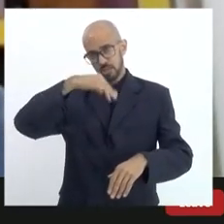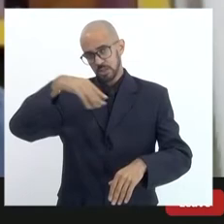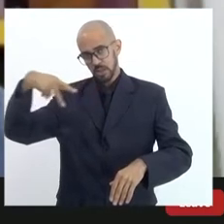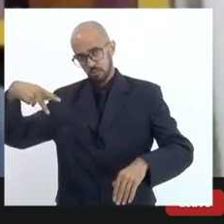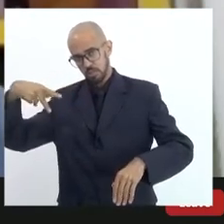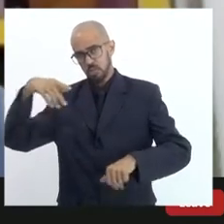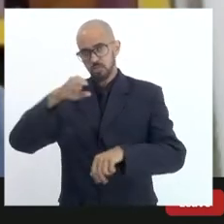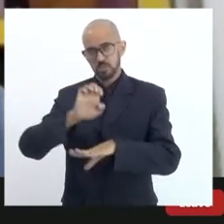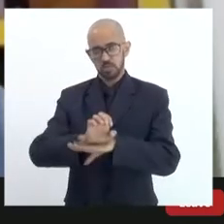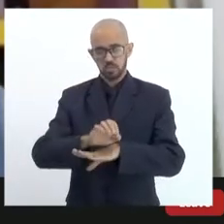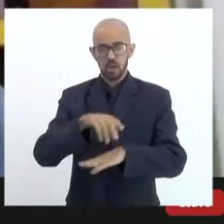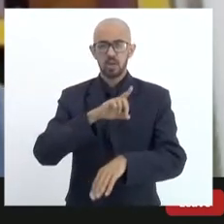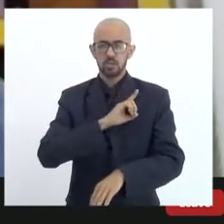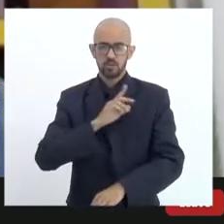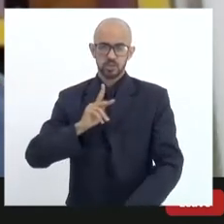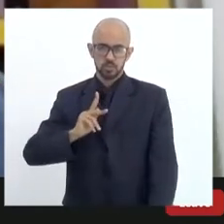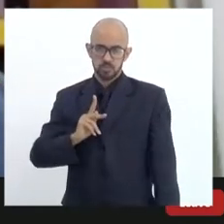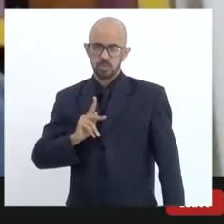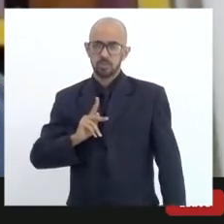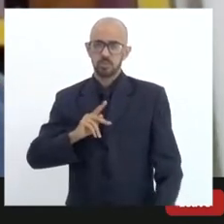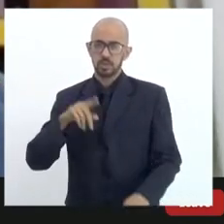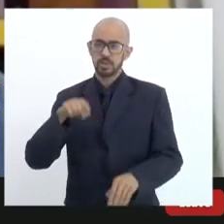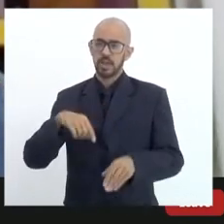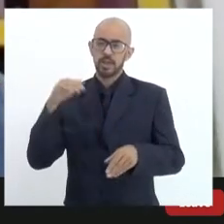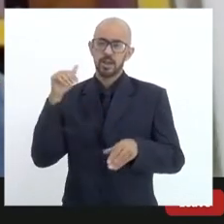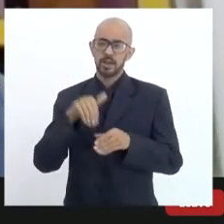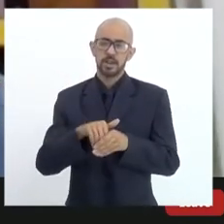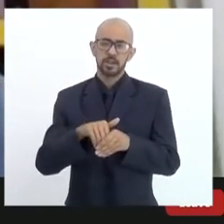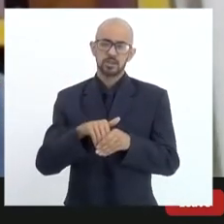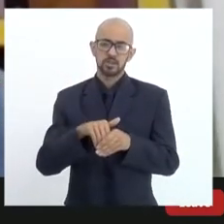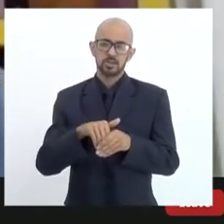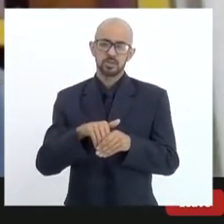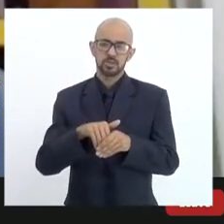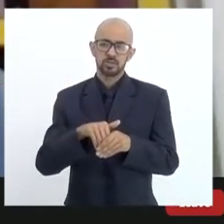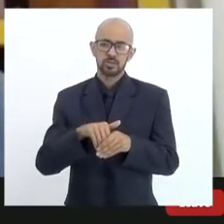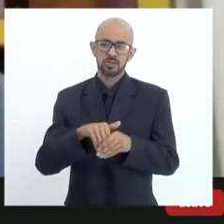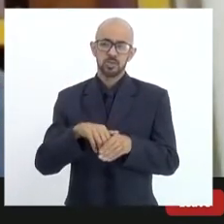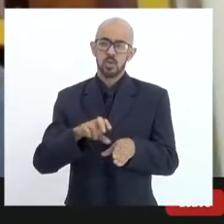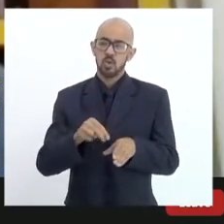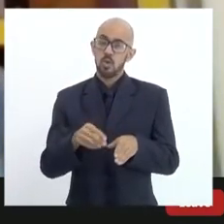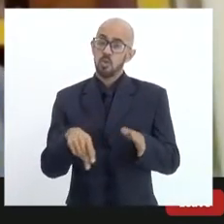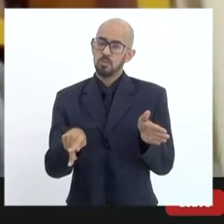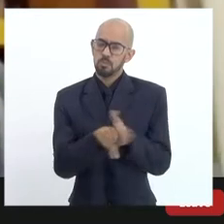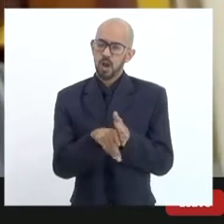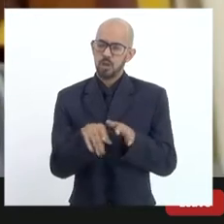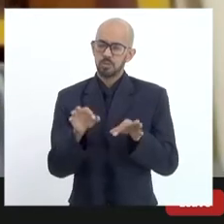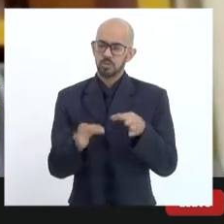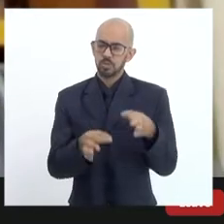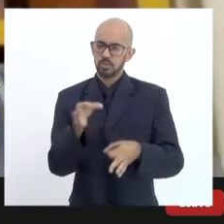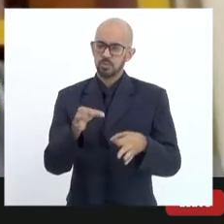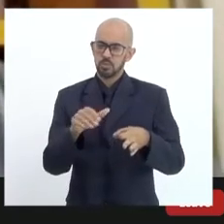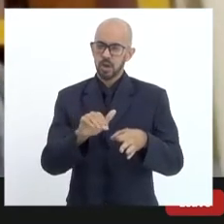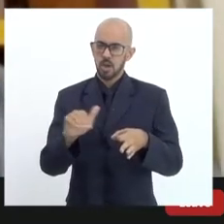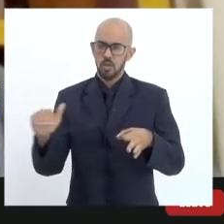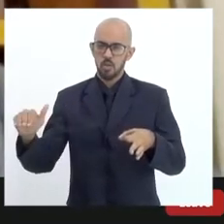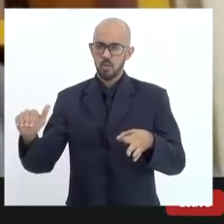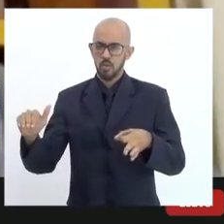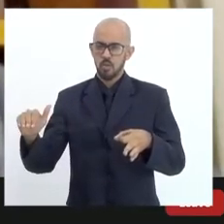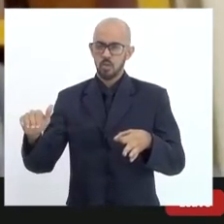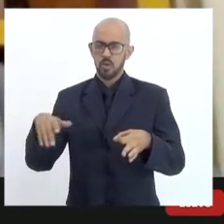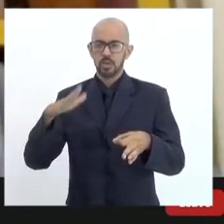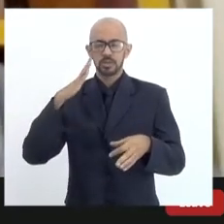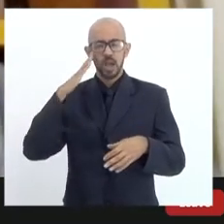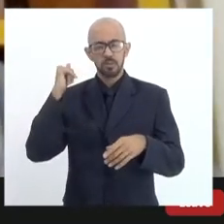a defensoria também, que são as eleições, né? Ou o próprio tribunal. E sabemos que hoje é